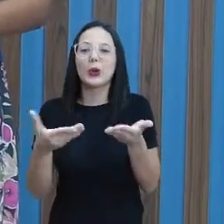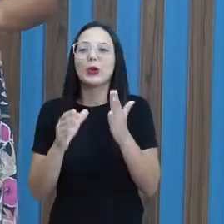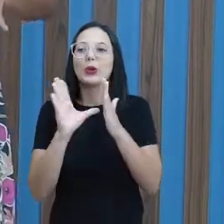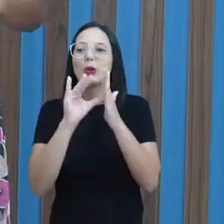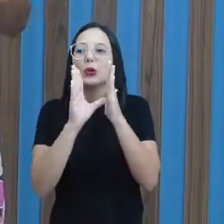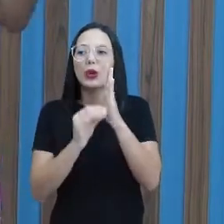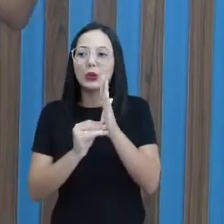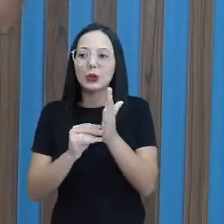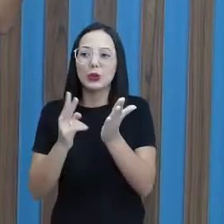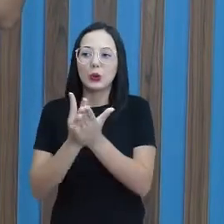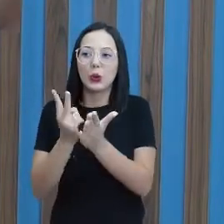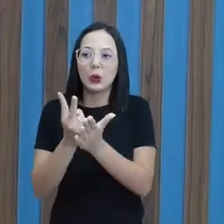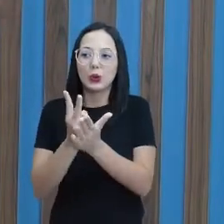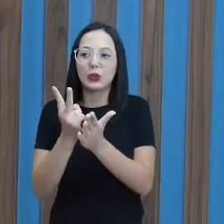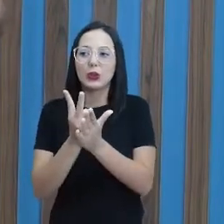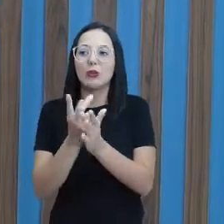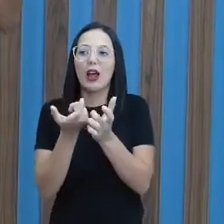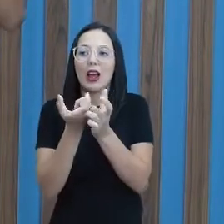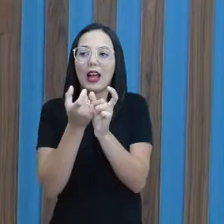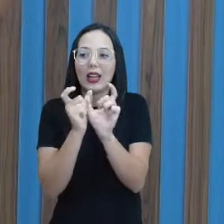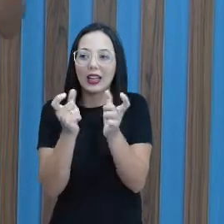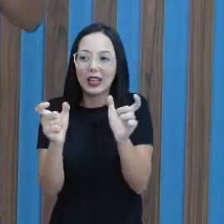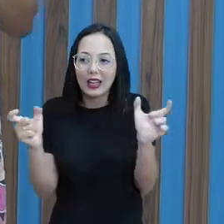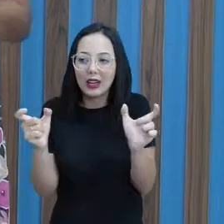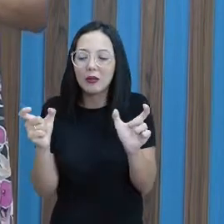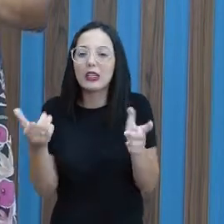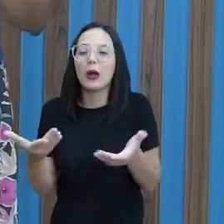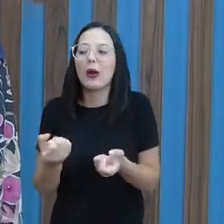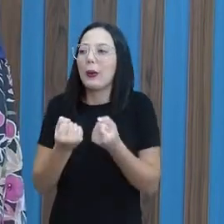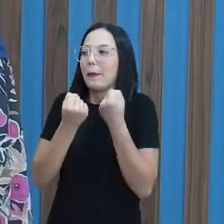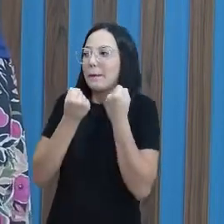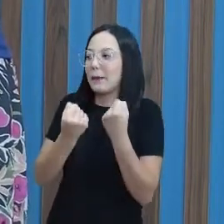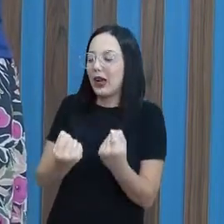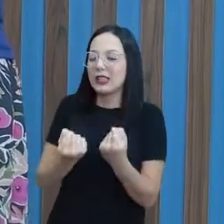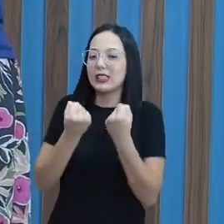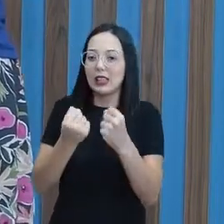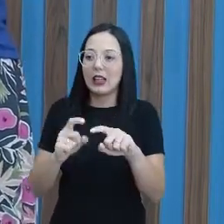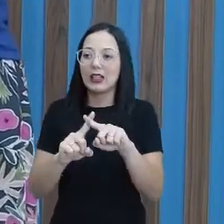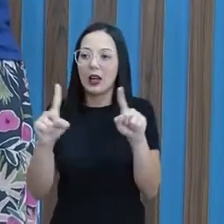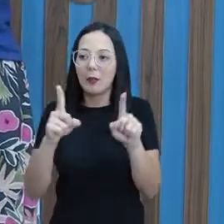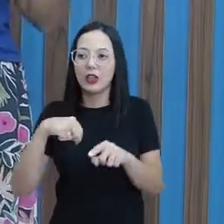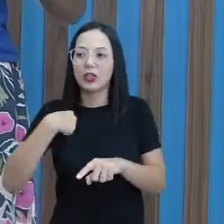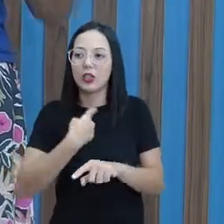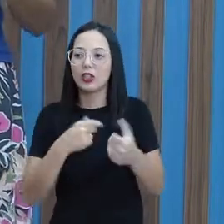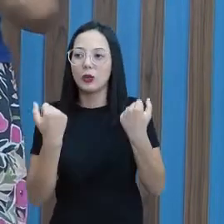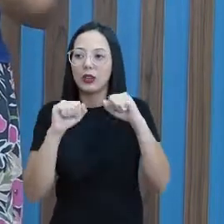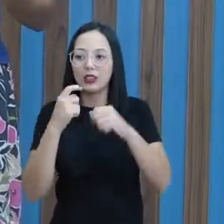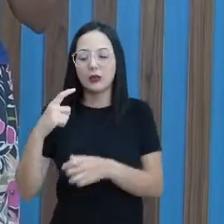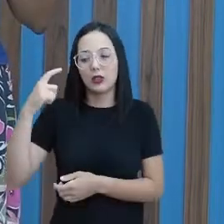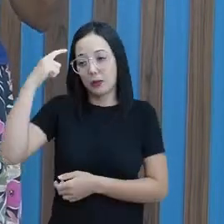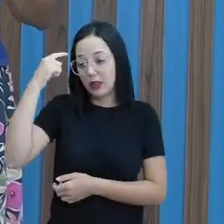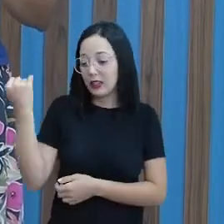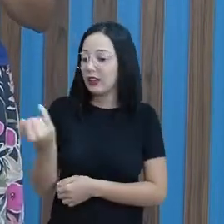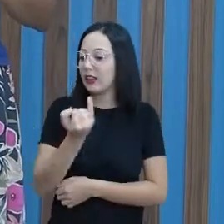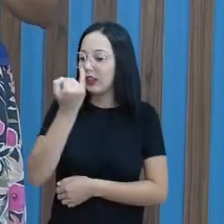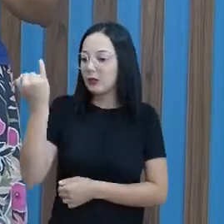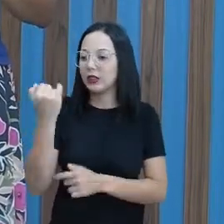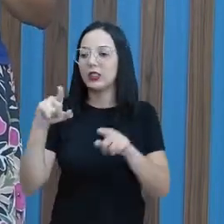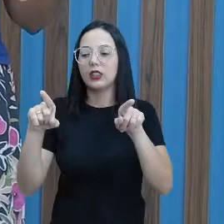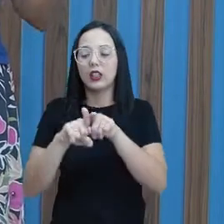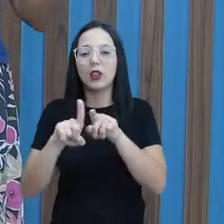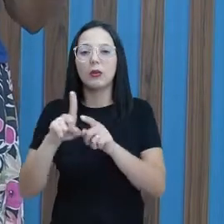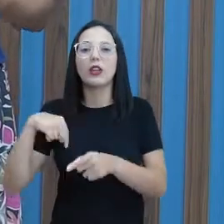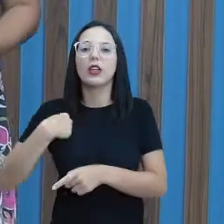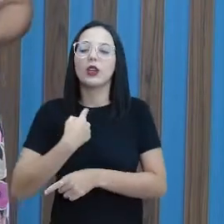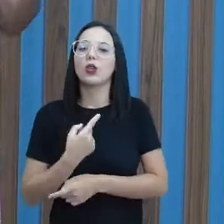assunto continuará sendo aquela gramática um pouquinho mais pesada. Mas a gente tem que pensar que é importante que a gente também conheça as